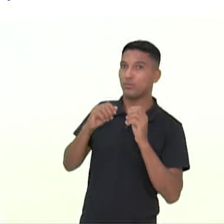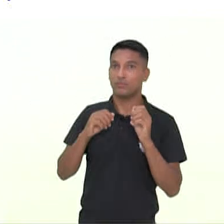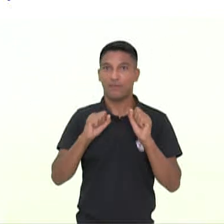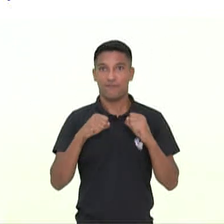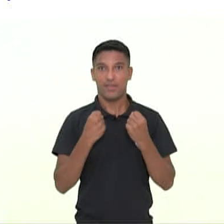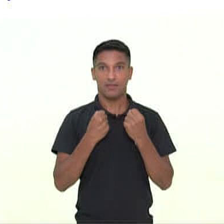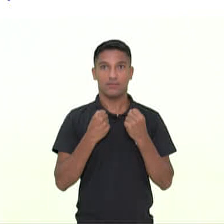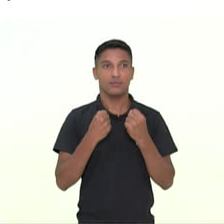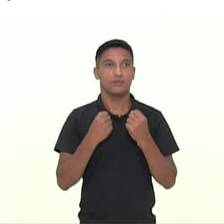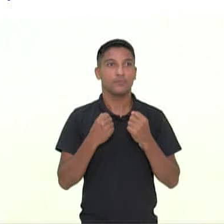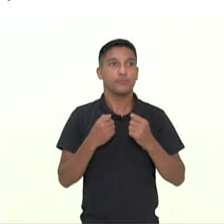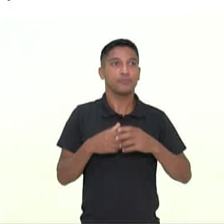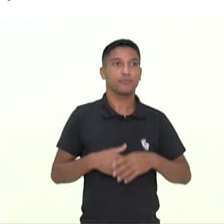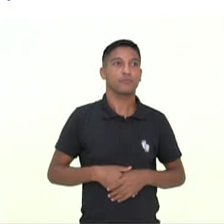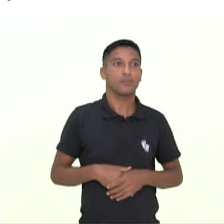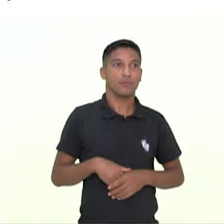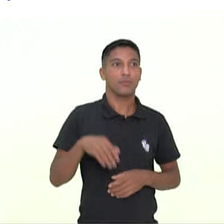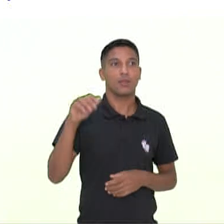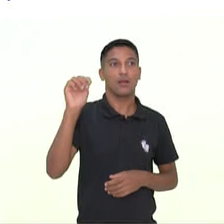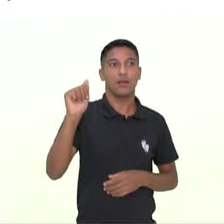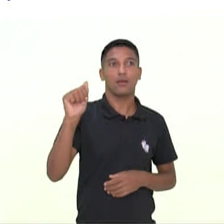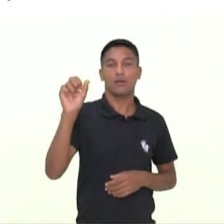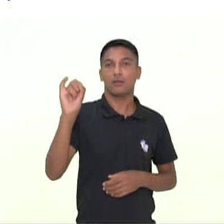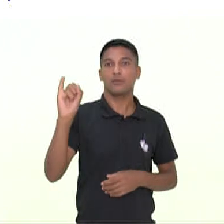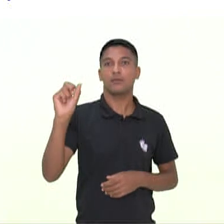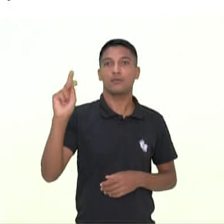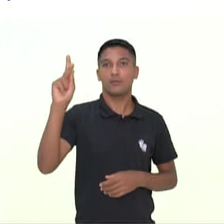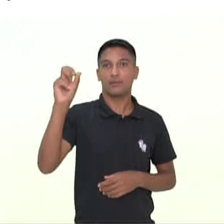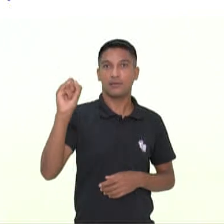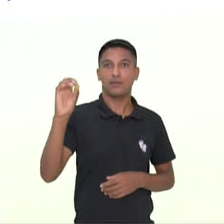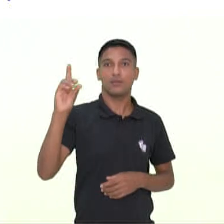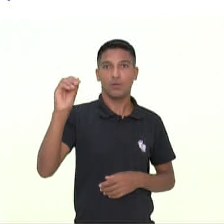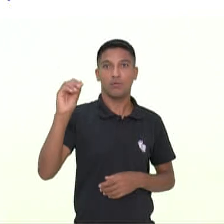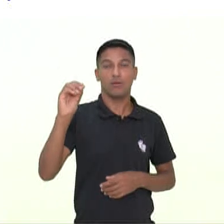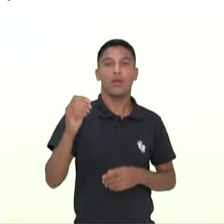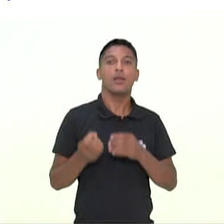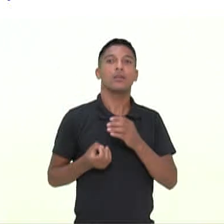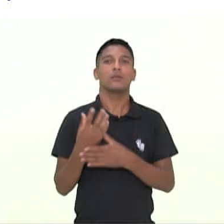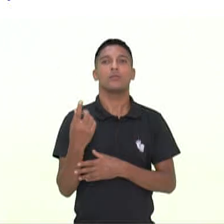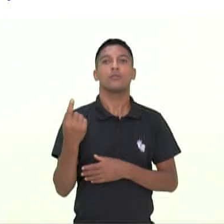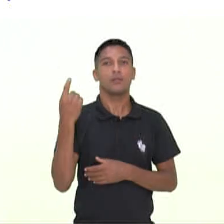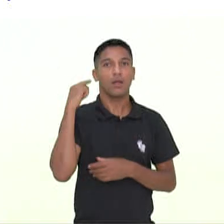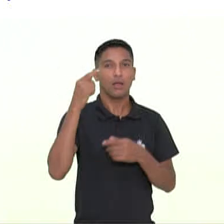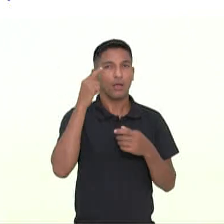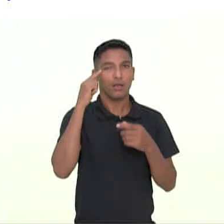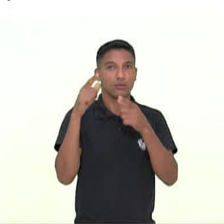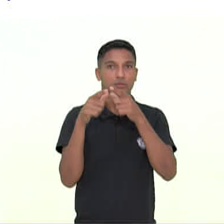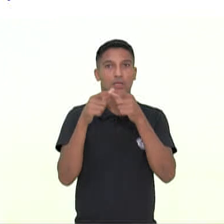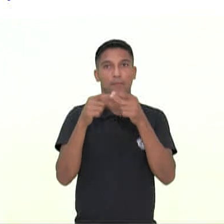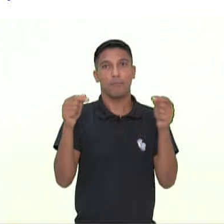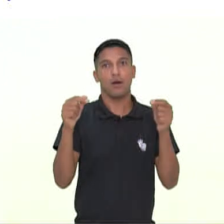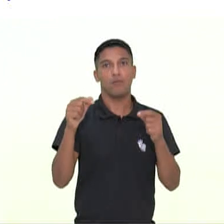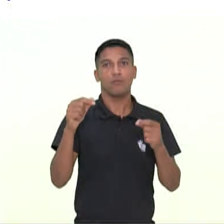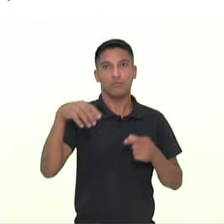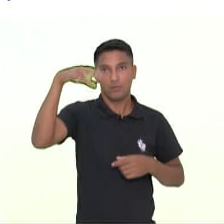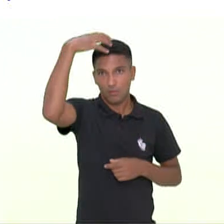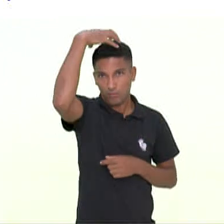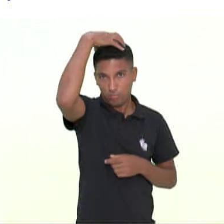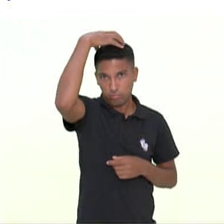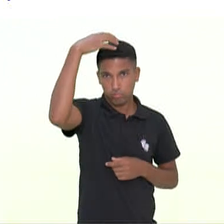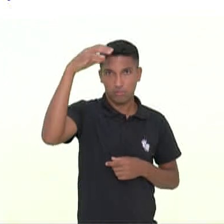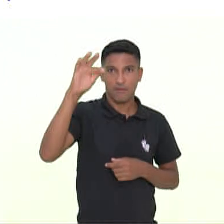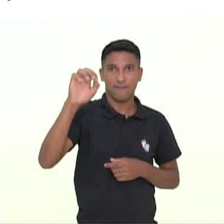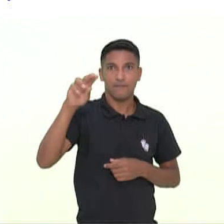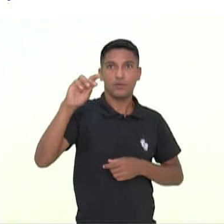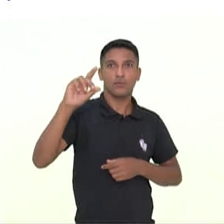originou-se do ai que jiu jitsu criado no século 10 lá no Japão feudal em 1942